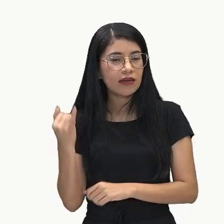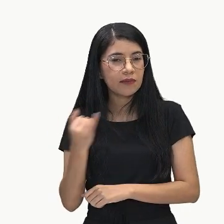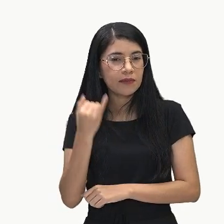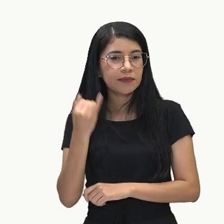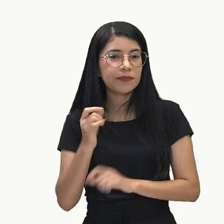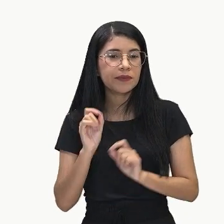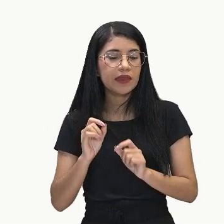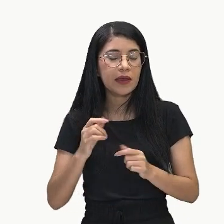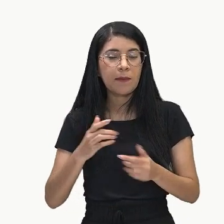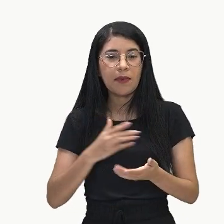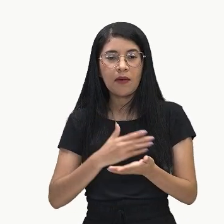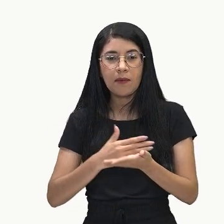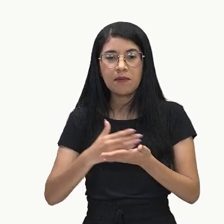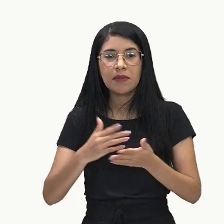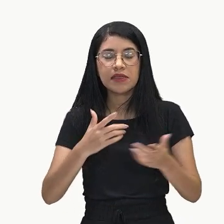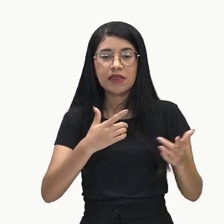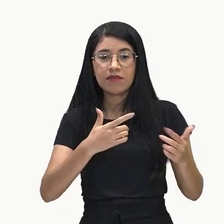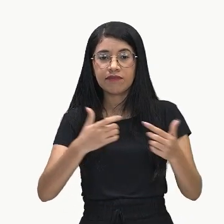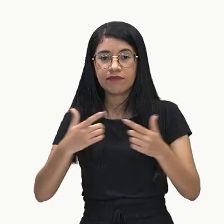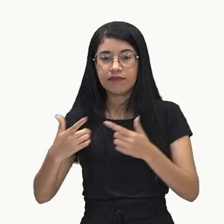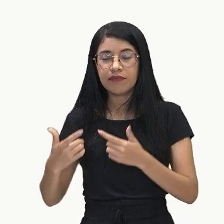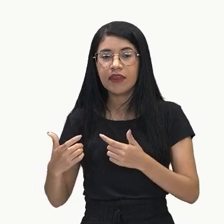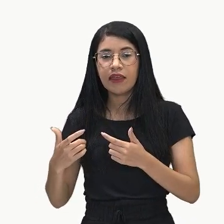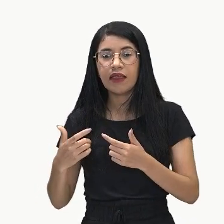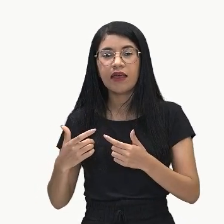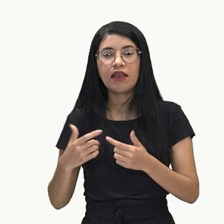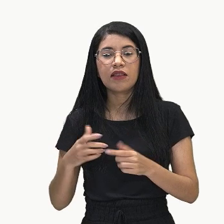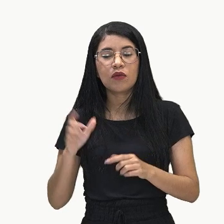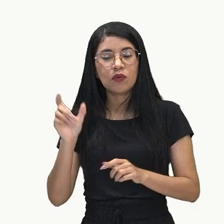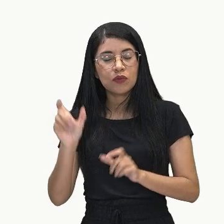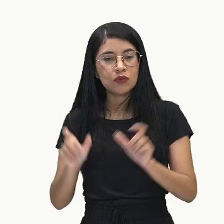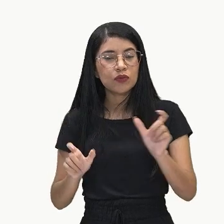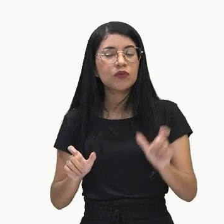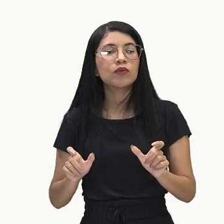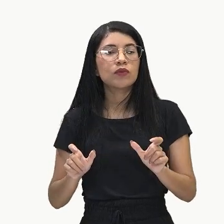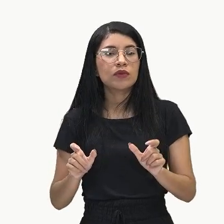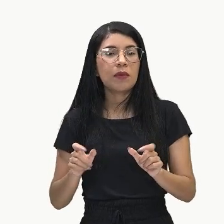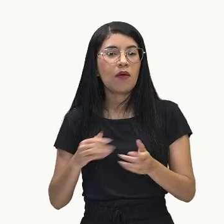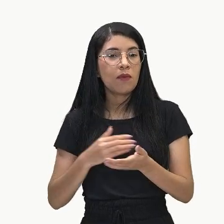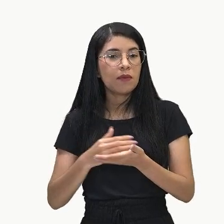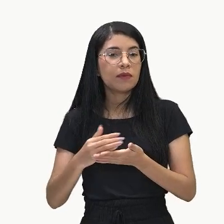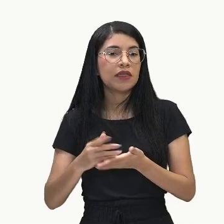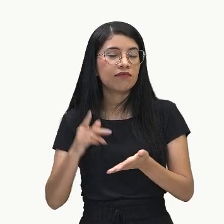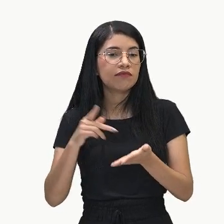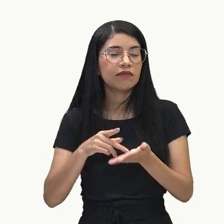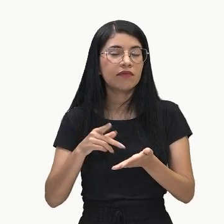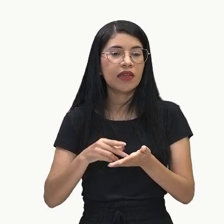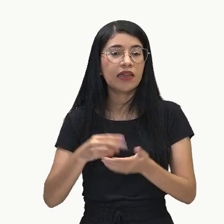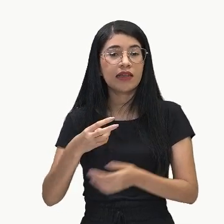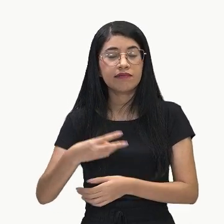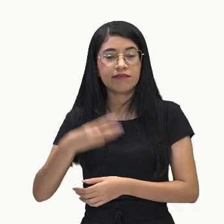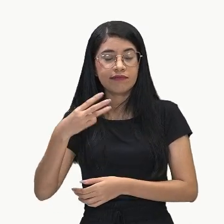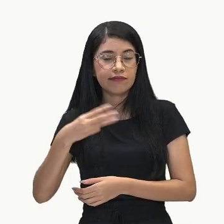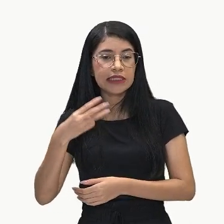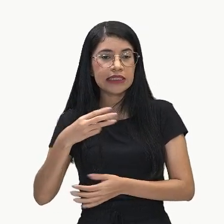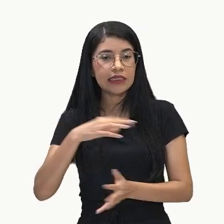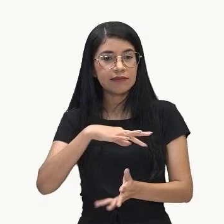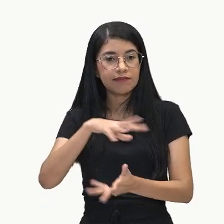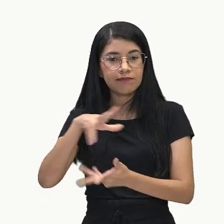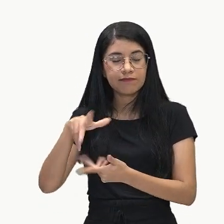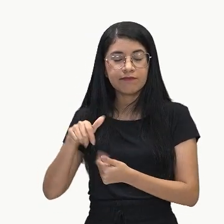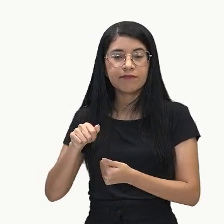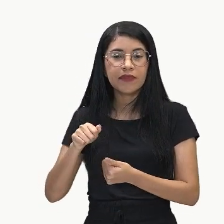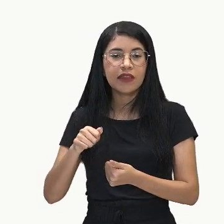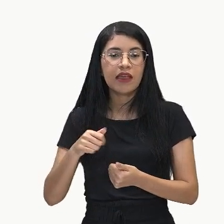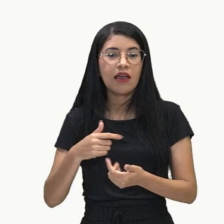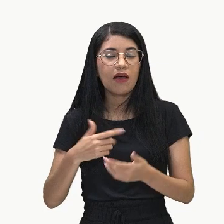uma guerra entre essas duas superpotências não eclodissem de fato e uma terceira guerra mundial acontecesse. Porque